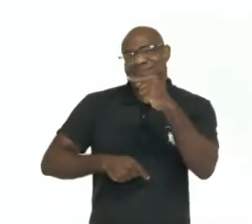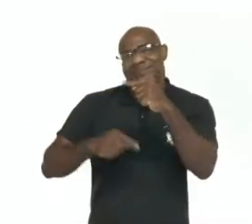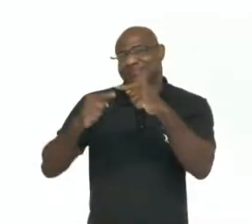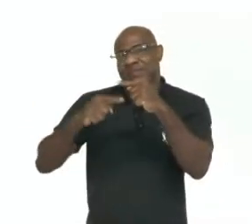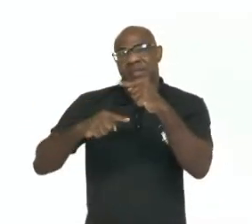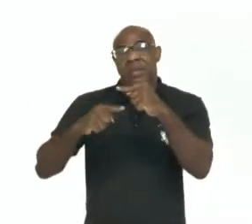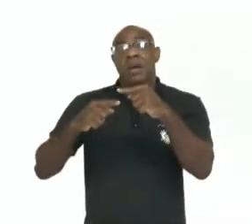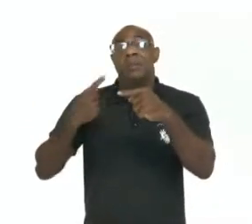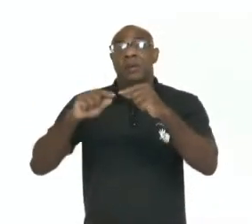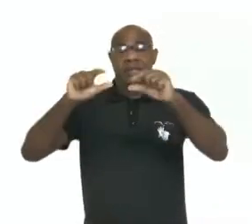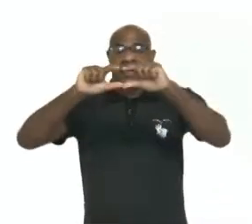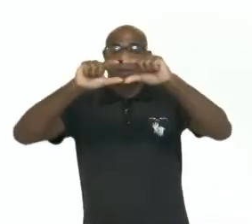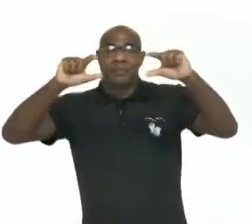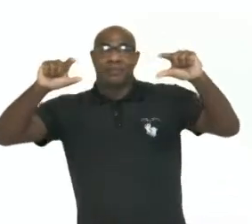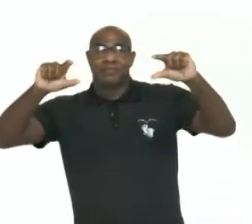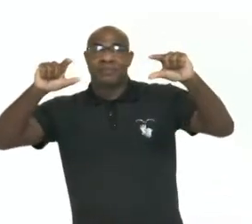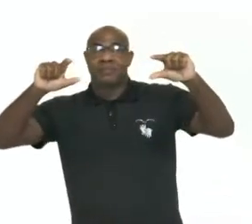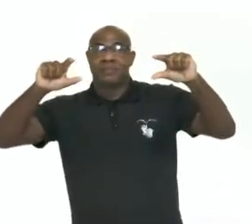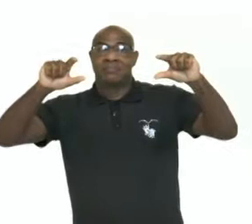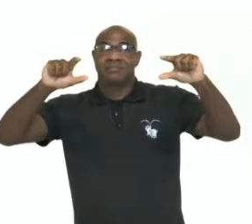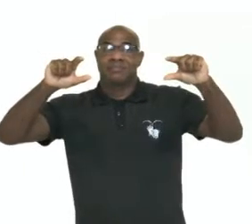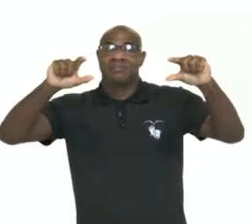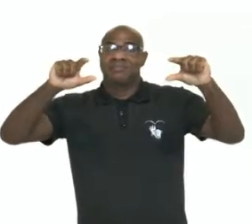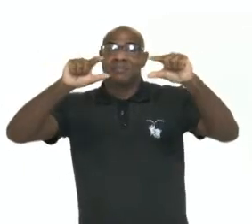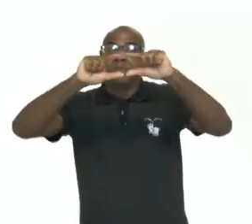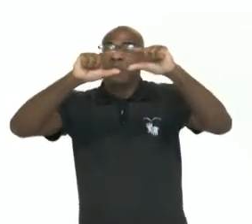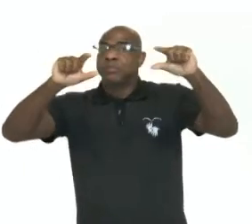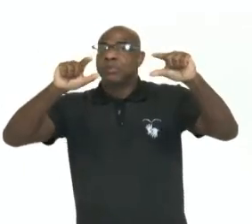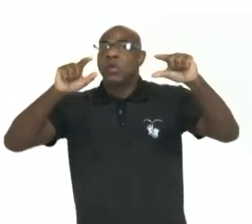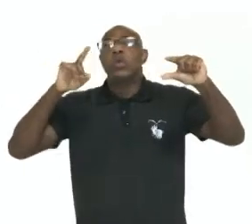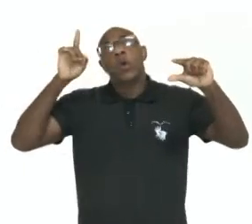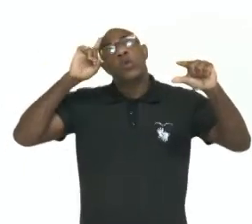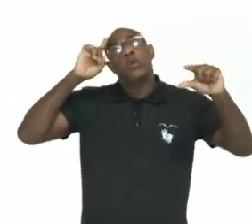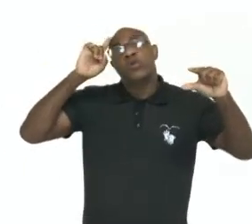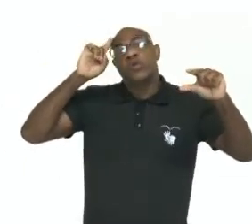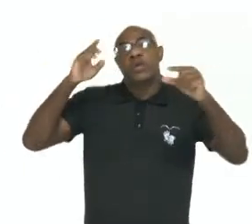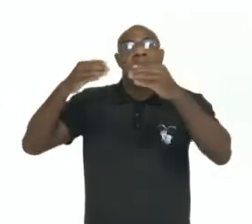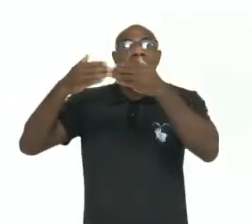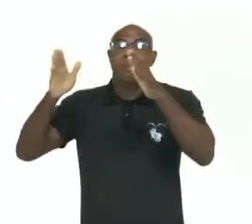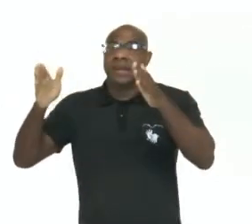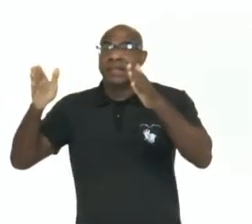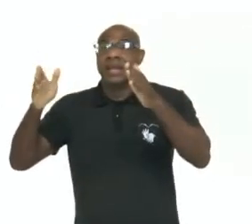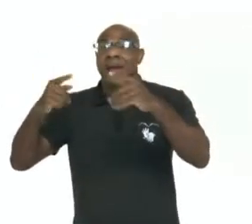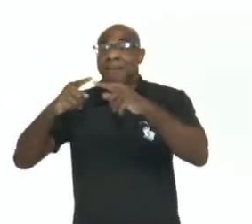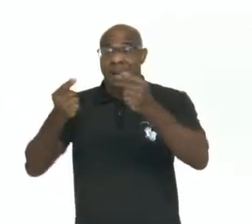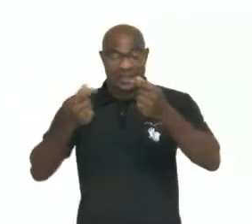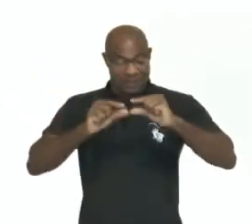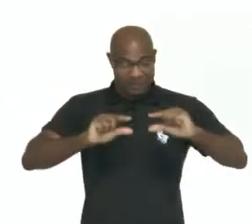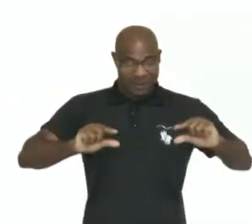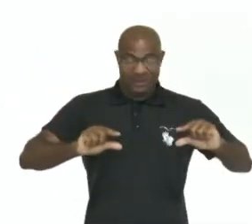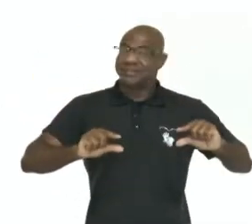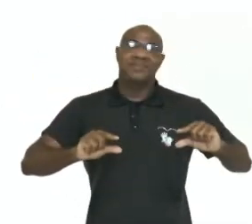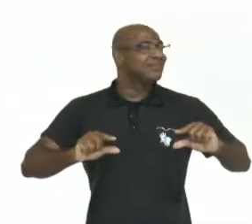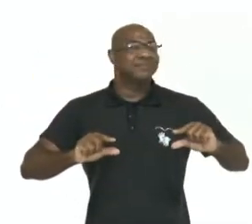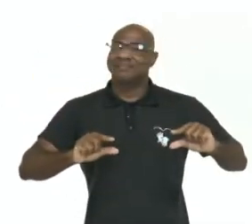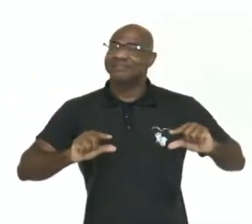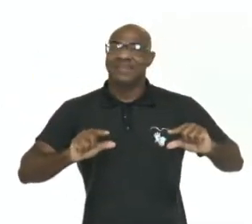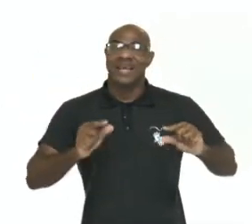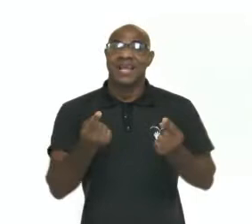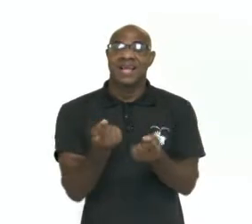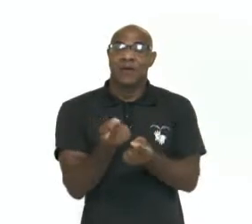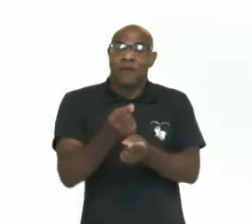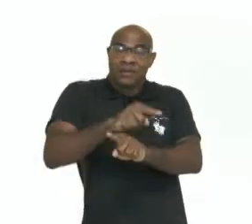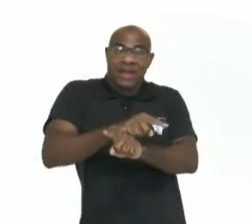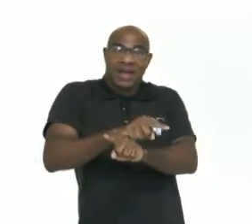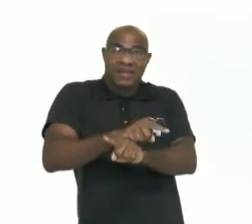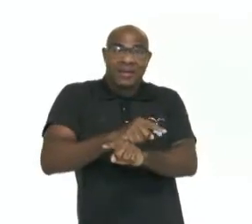está aberto, mas logo abaixo se contradiz, informando que há um descanso, ou seja, infere-se que